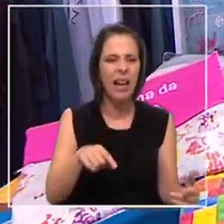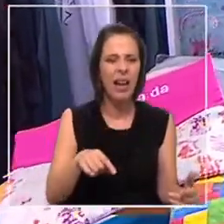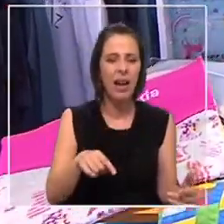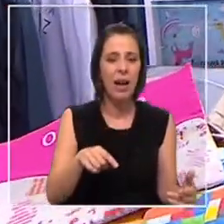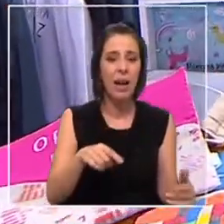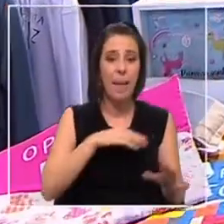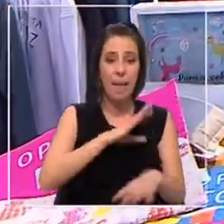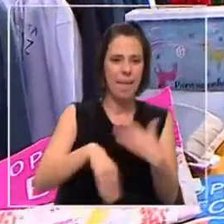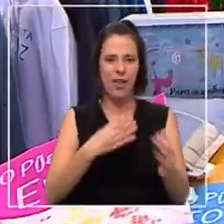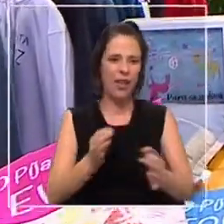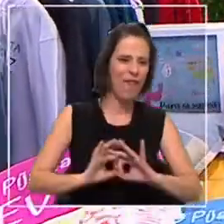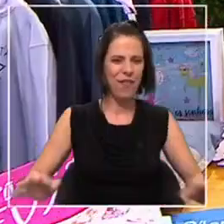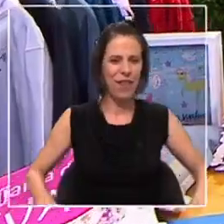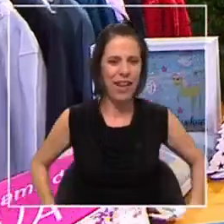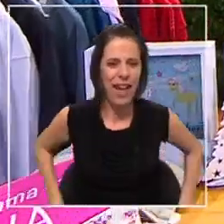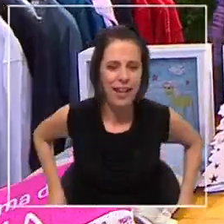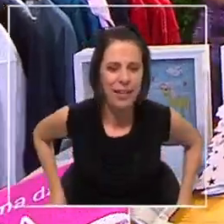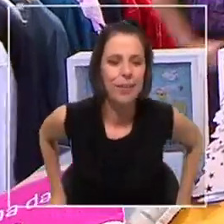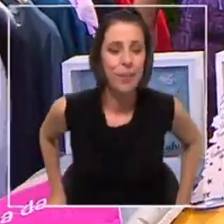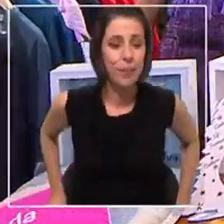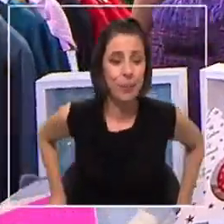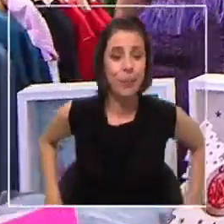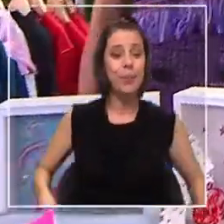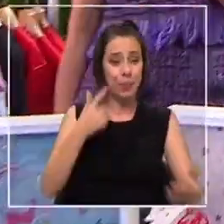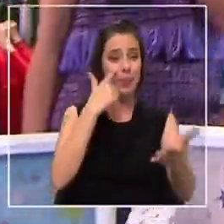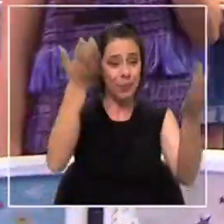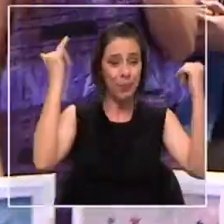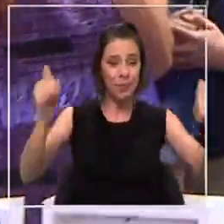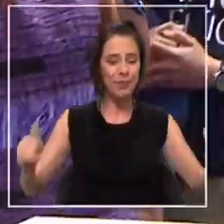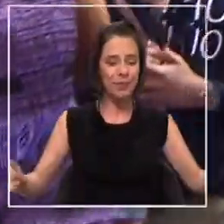Mistura Fina Mistura Fina